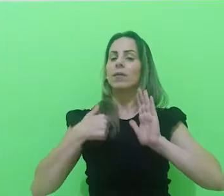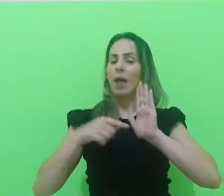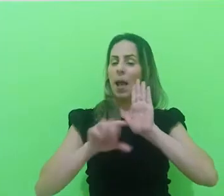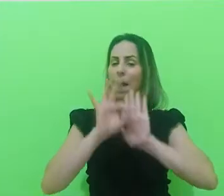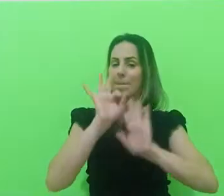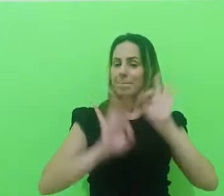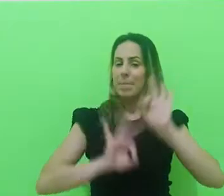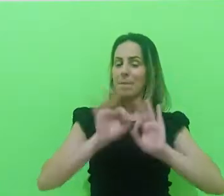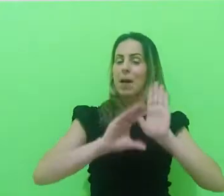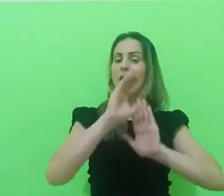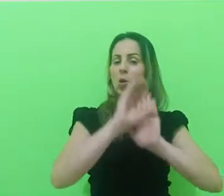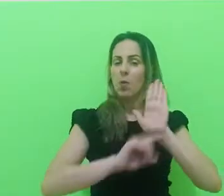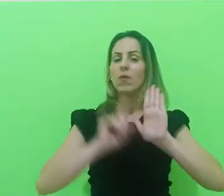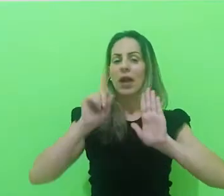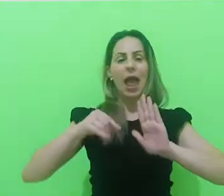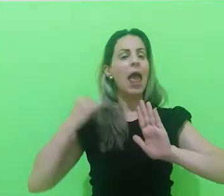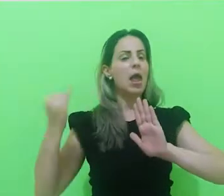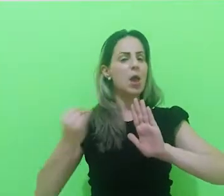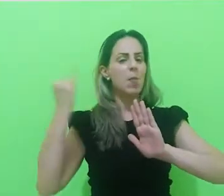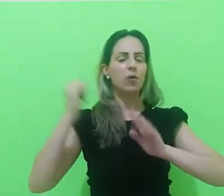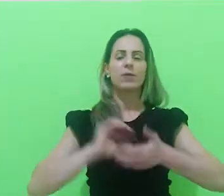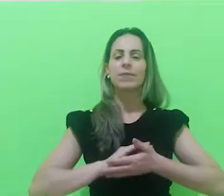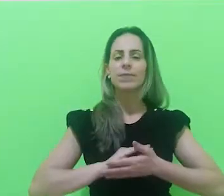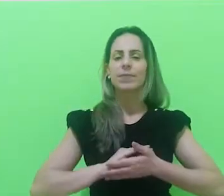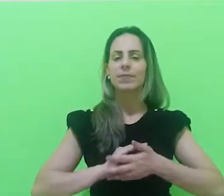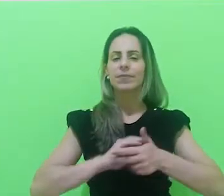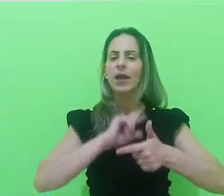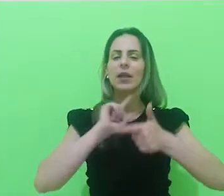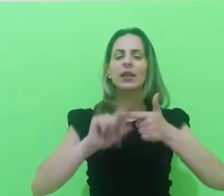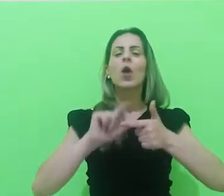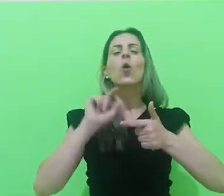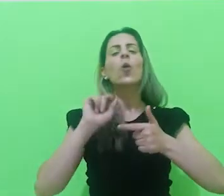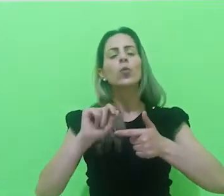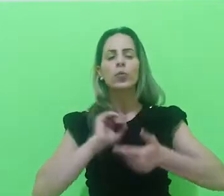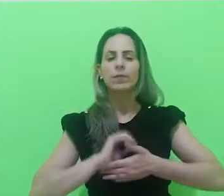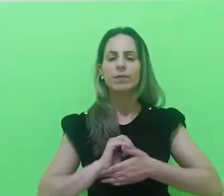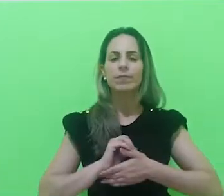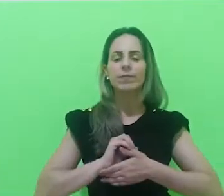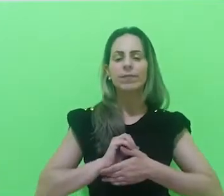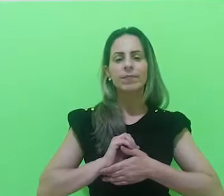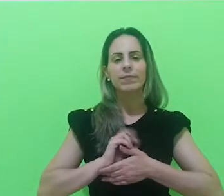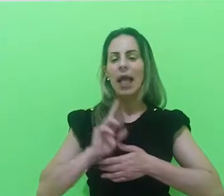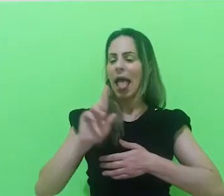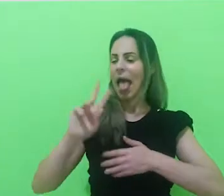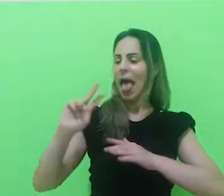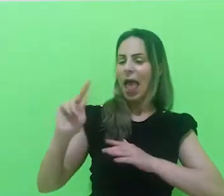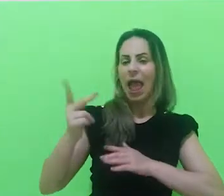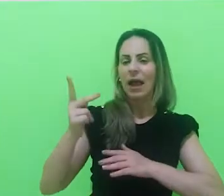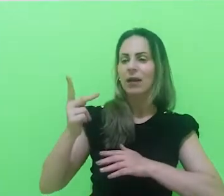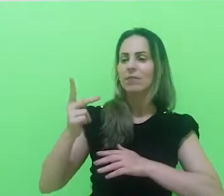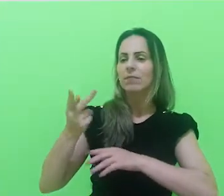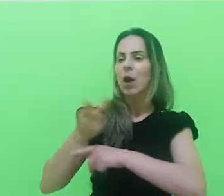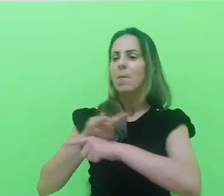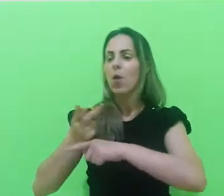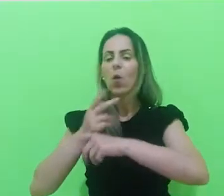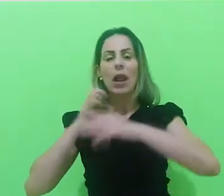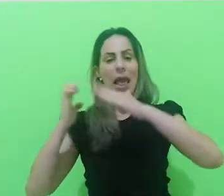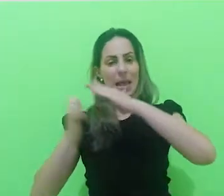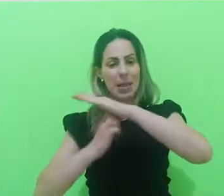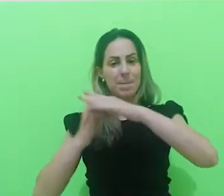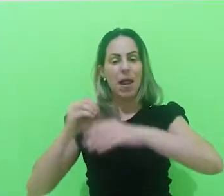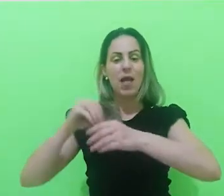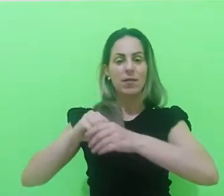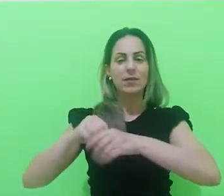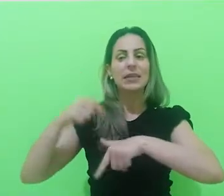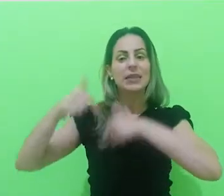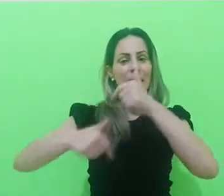primeiro ponto muito importante. Segundo ponto importante, procure recursos humanos que tenham empresas que atuem